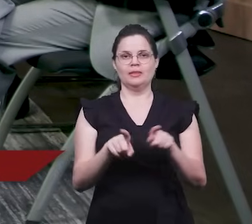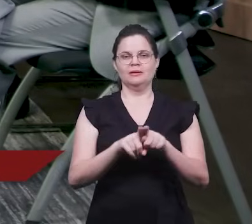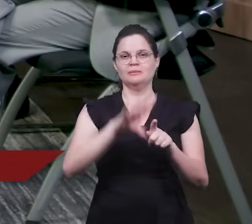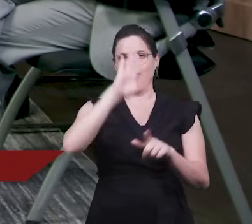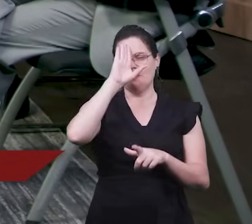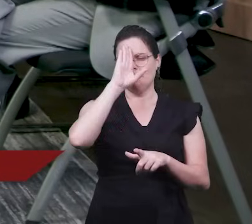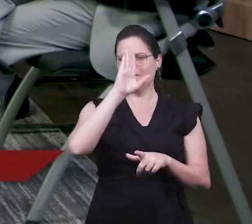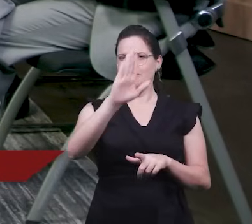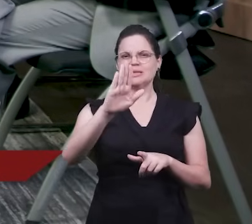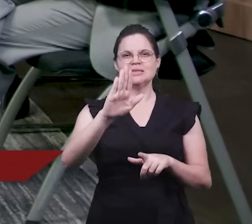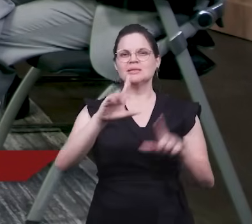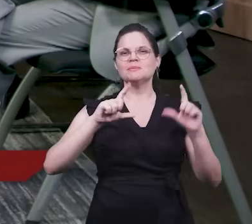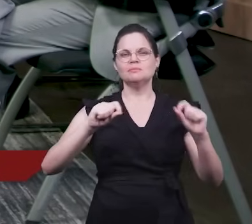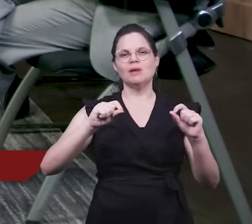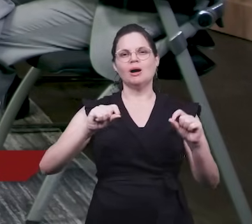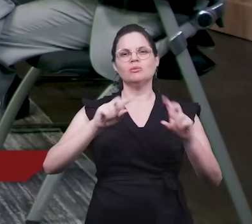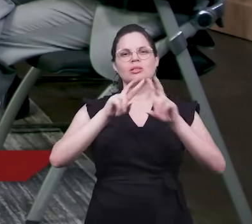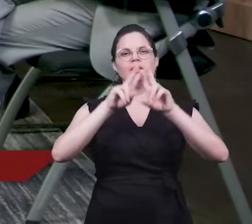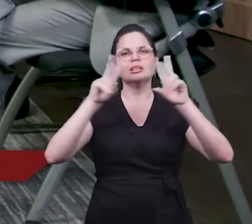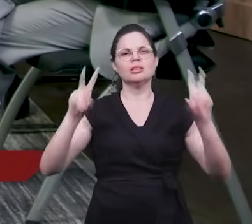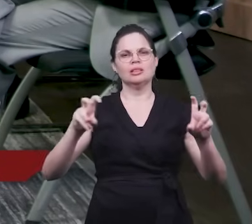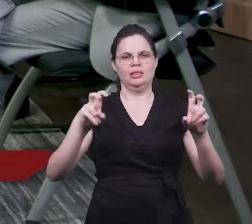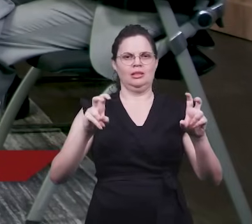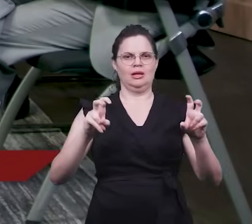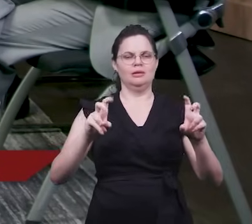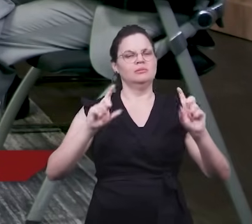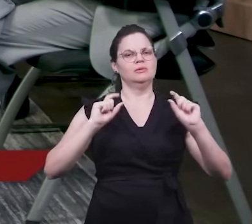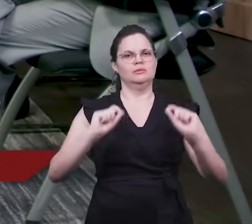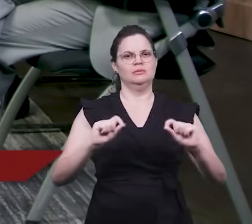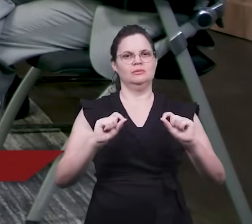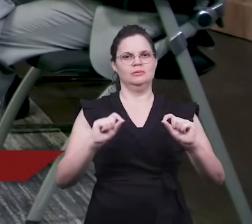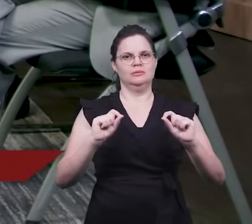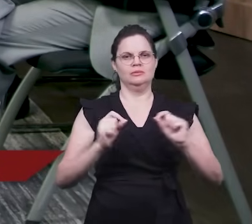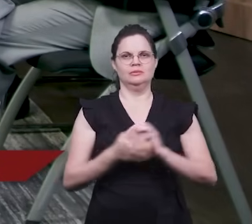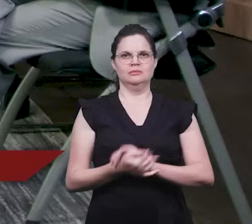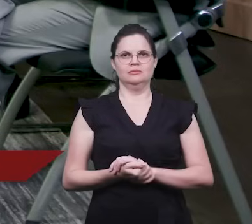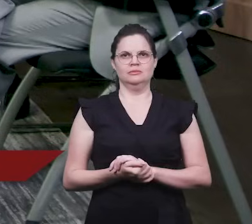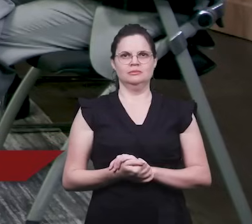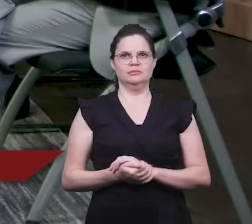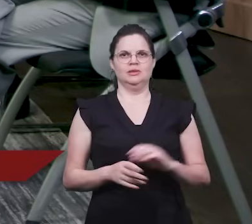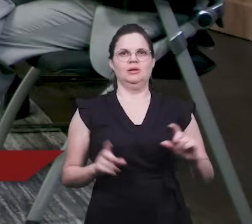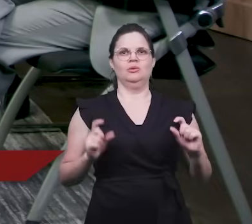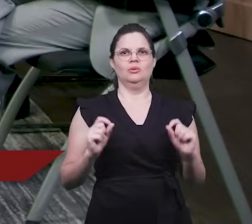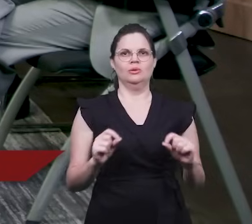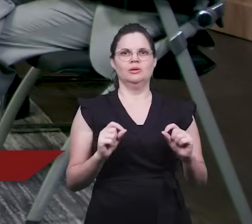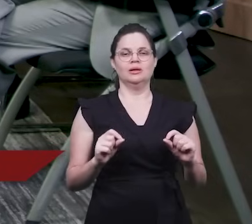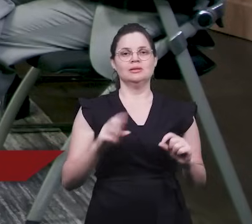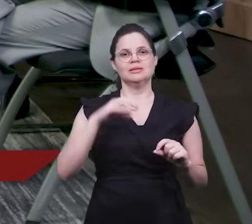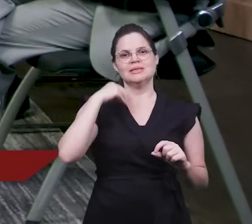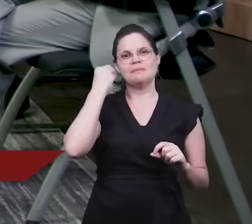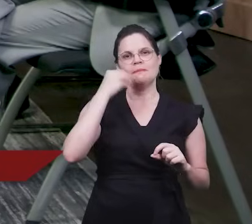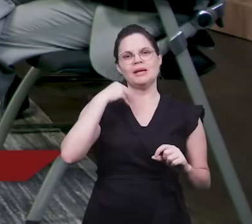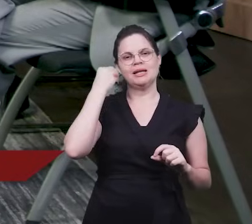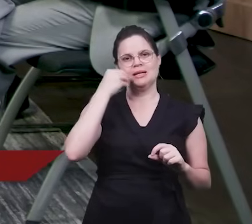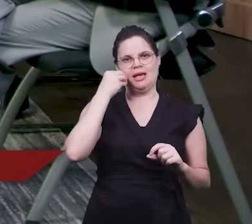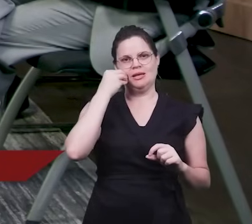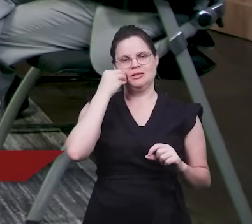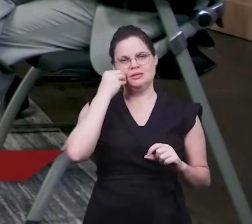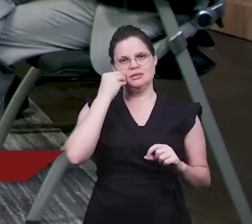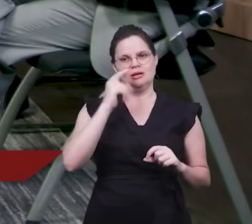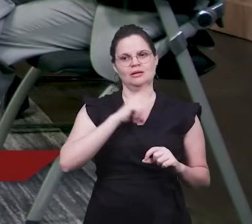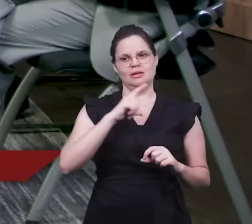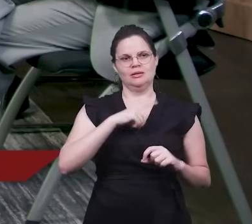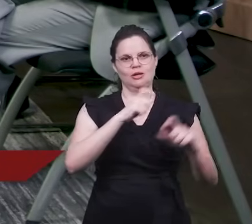mensagem que elas nos trazem é a mensagem da experiência